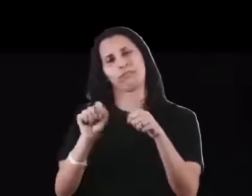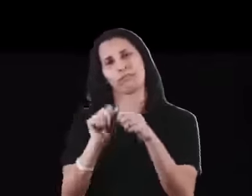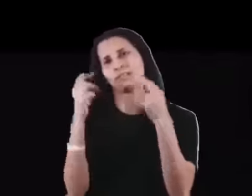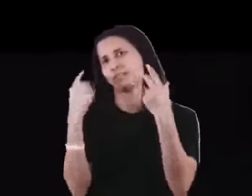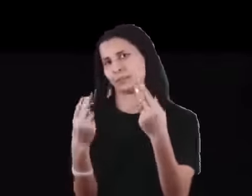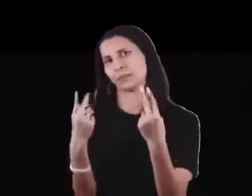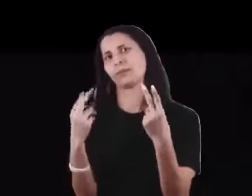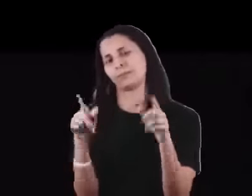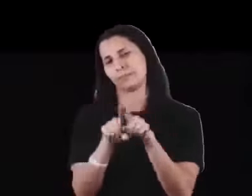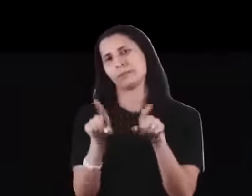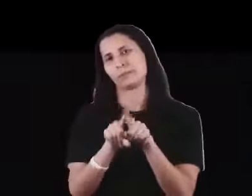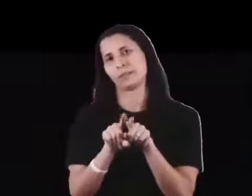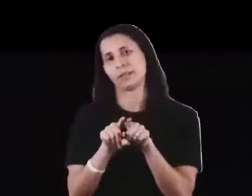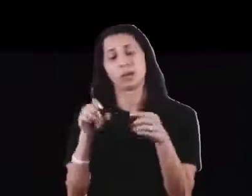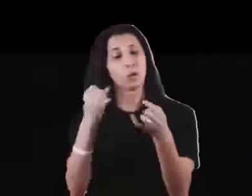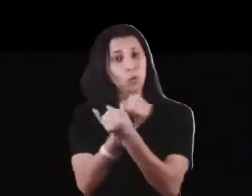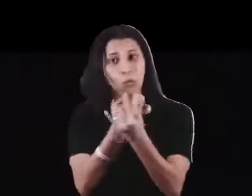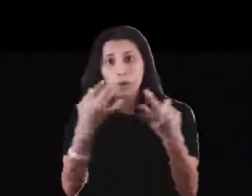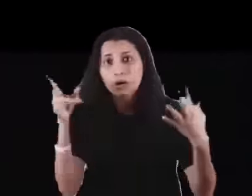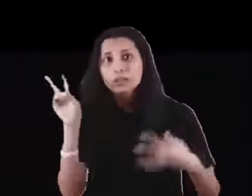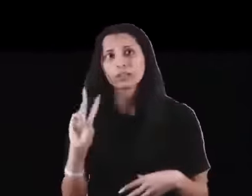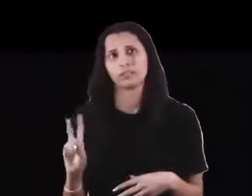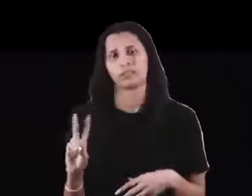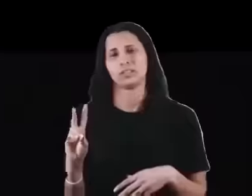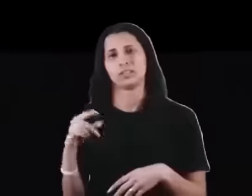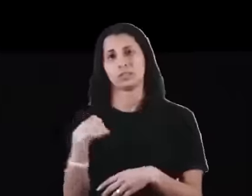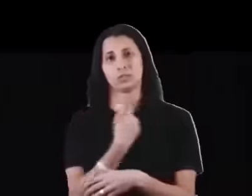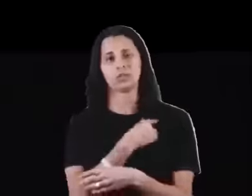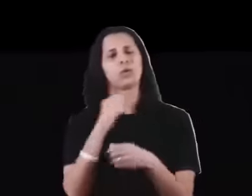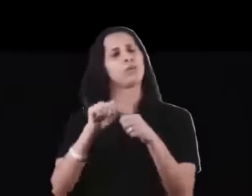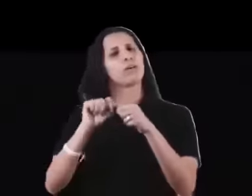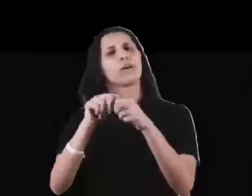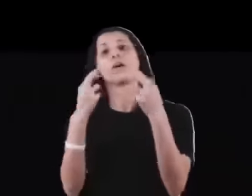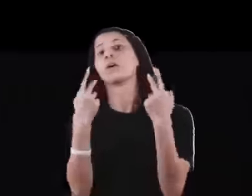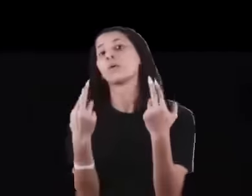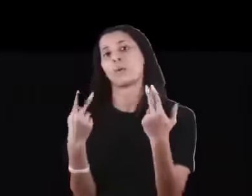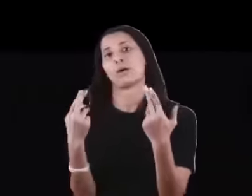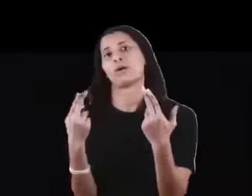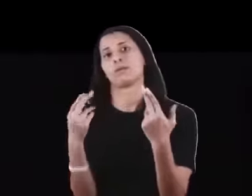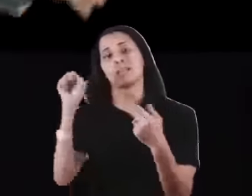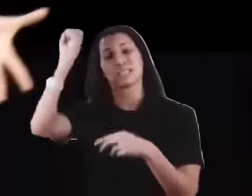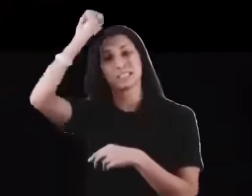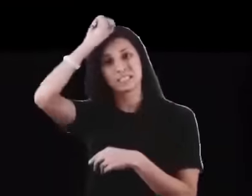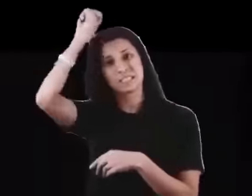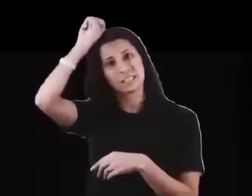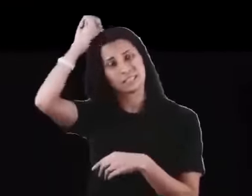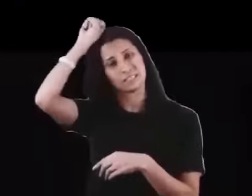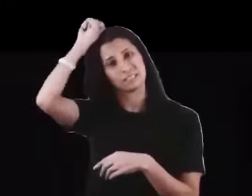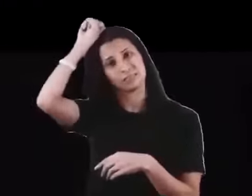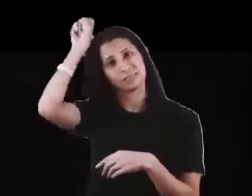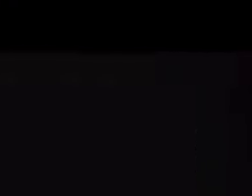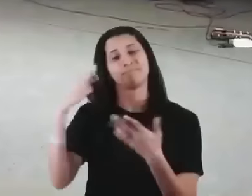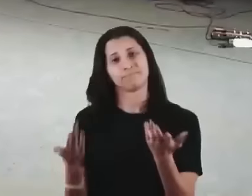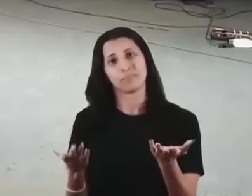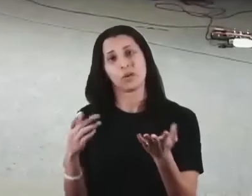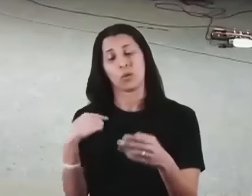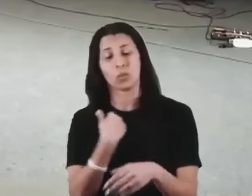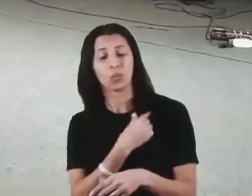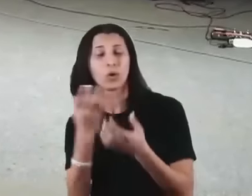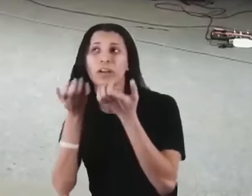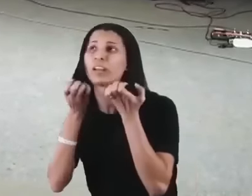verdade quantas vezes nós não Agimos igual a Sara a gente fica tentando dar as